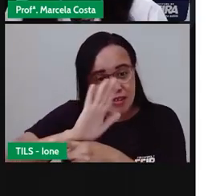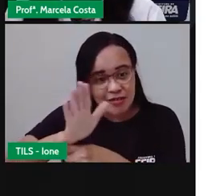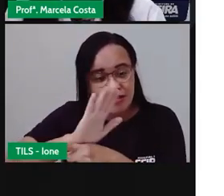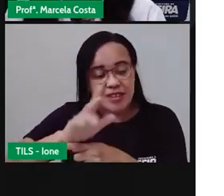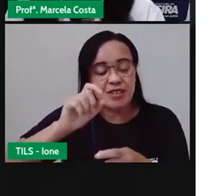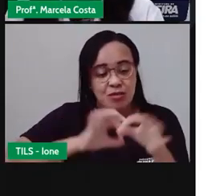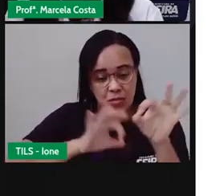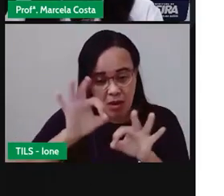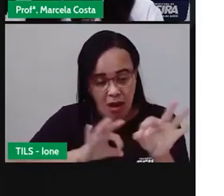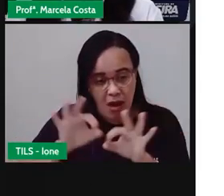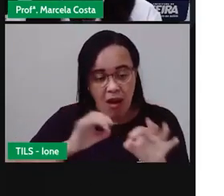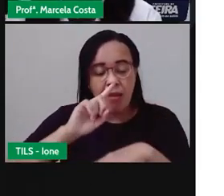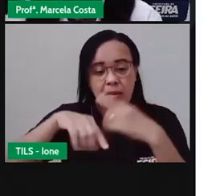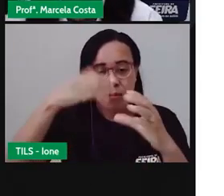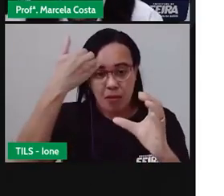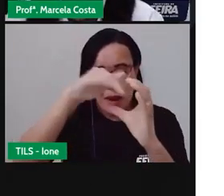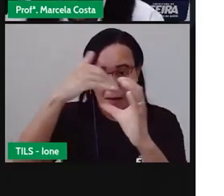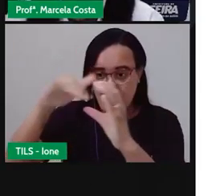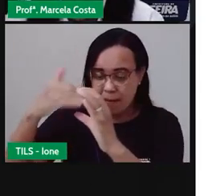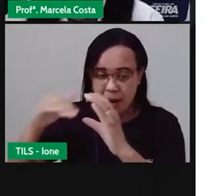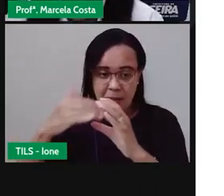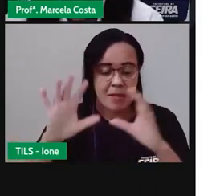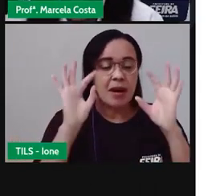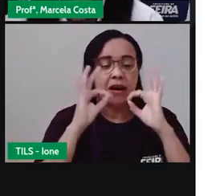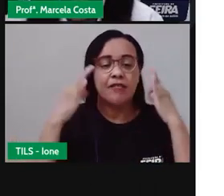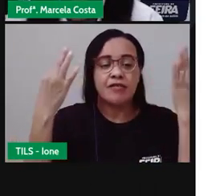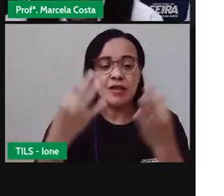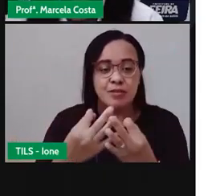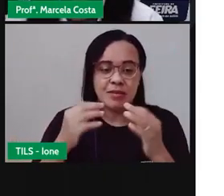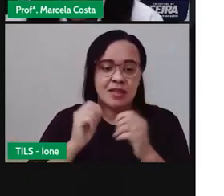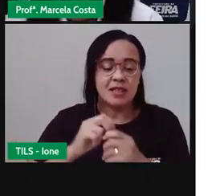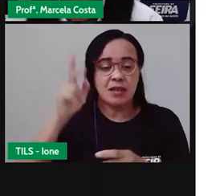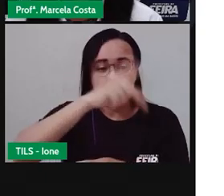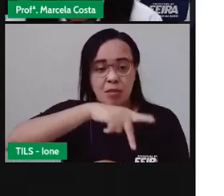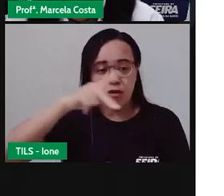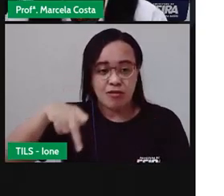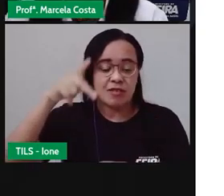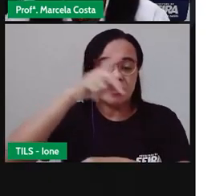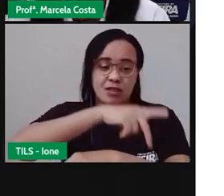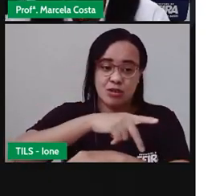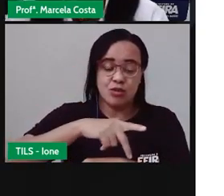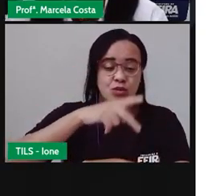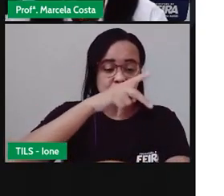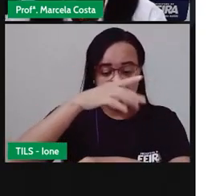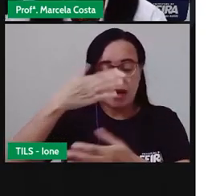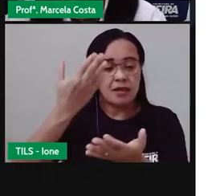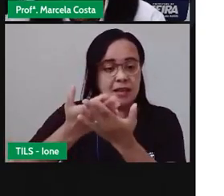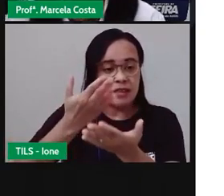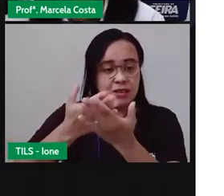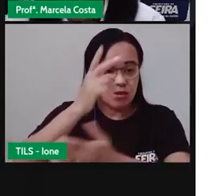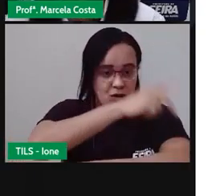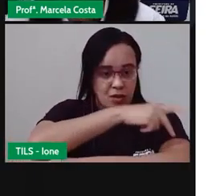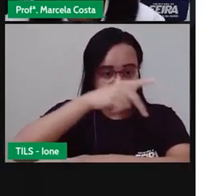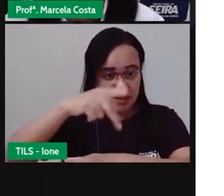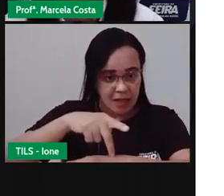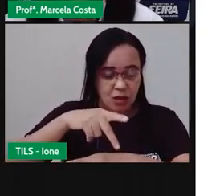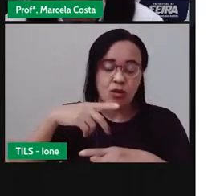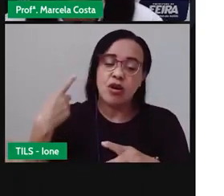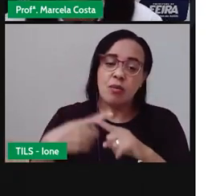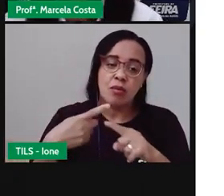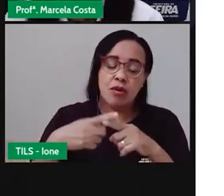familiares, para que eles saibam que você está aí acompanhando as atividades do percurso pedagógico e você está contribuindo com a